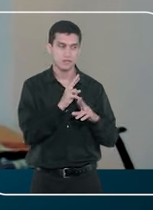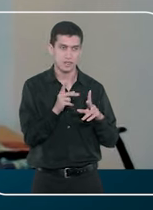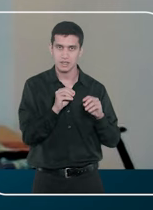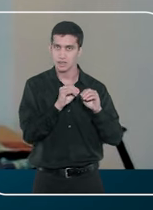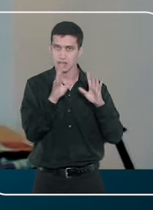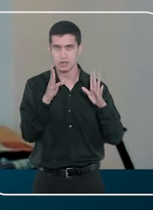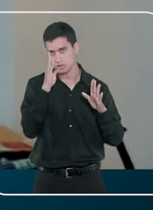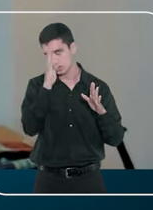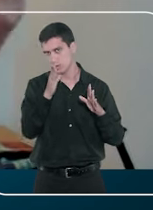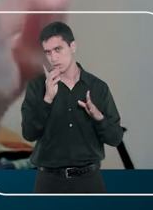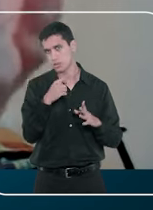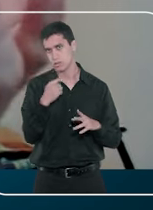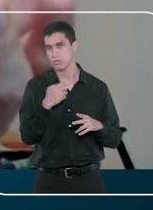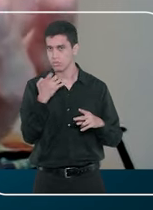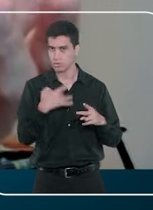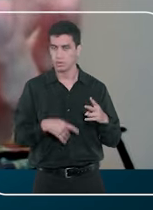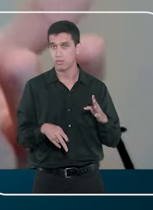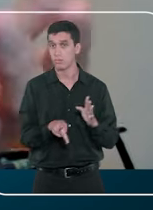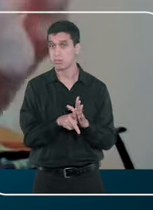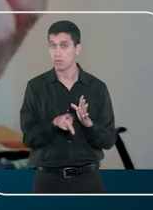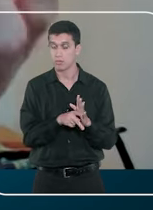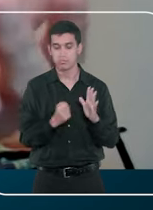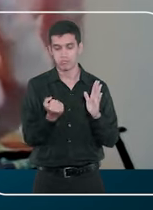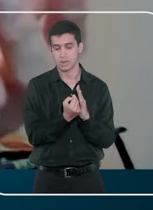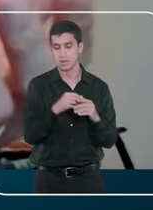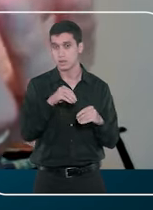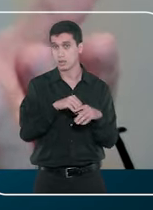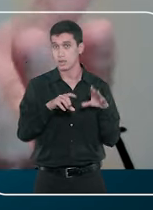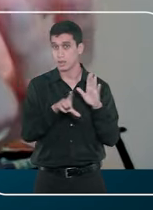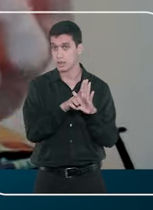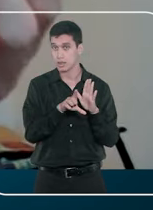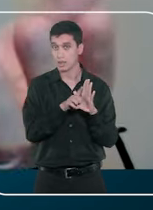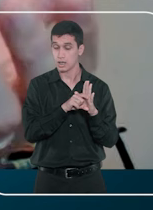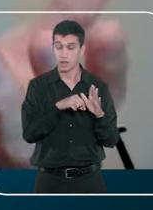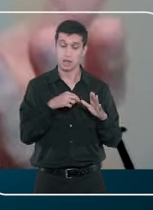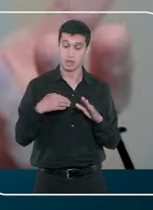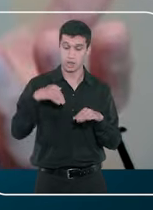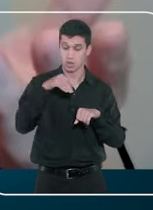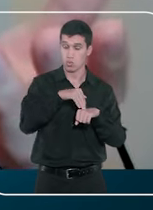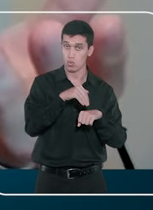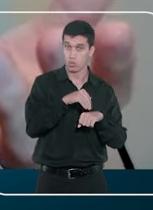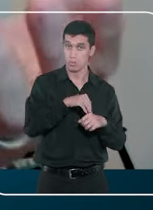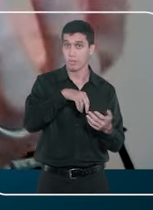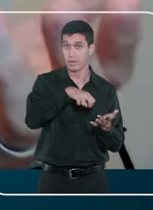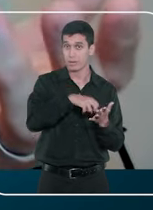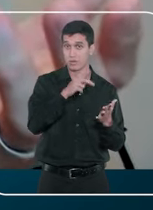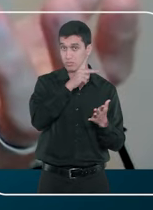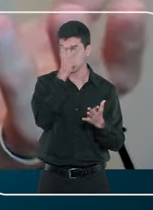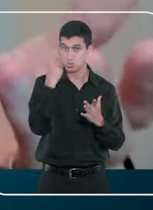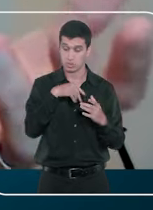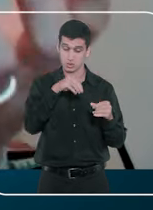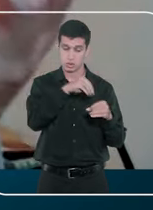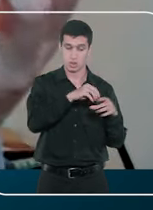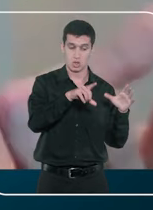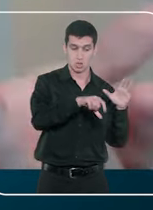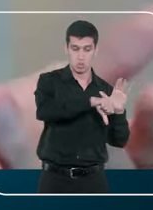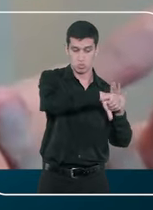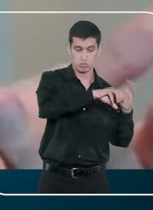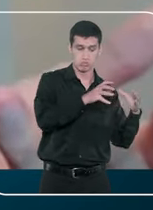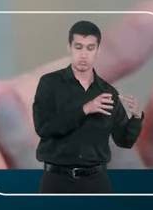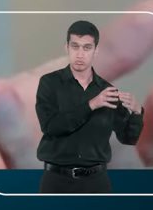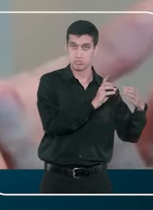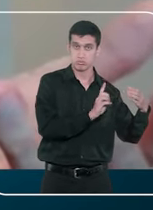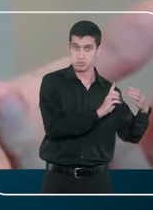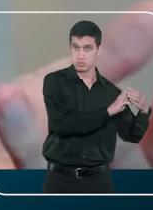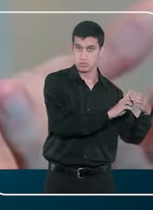clara, nós estaríamos falando de um marco normativo de responsabilização penal de pessoas envolvidas em organizações criminosas por